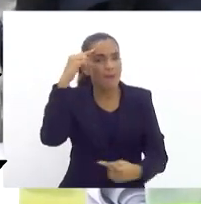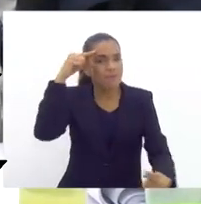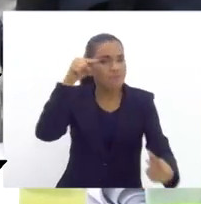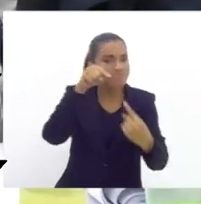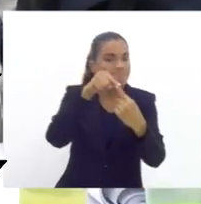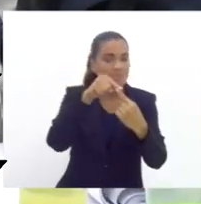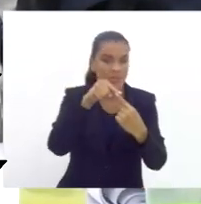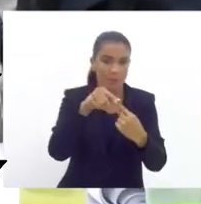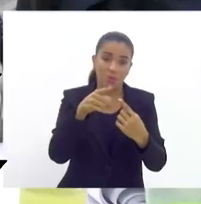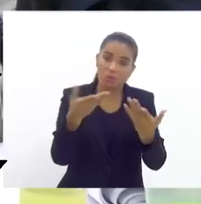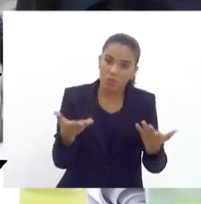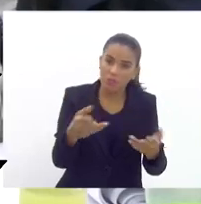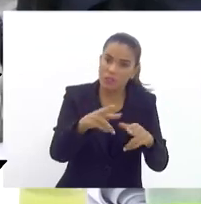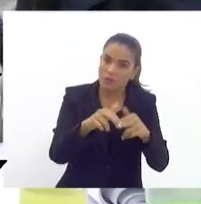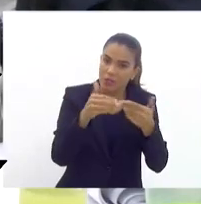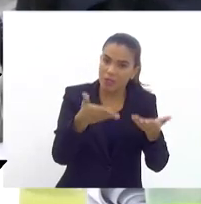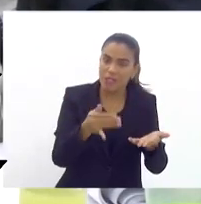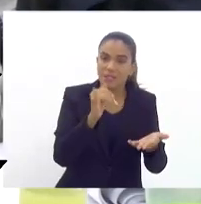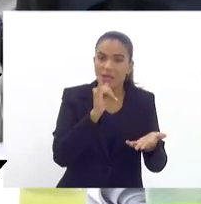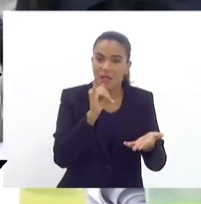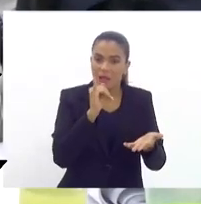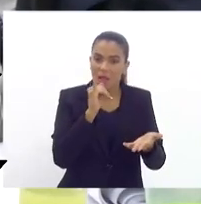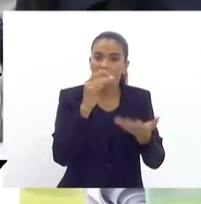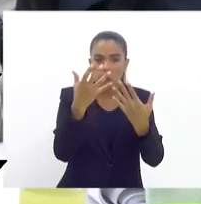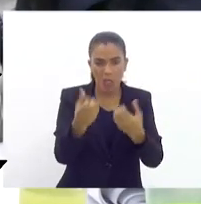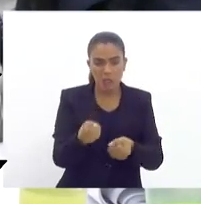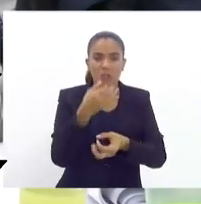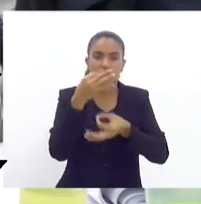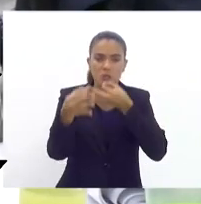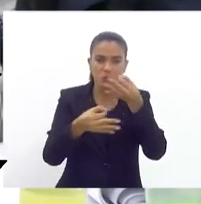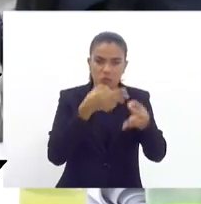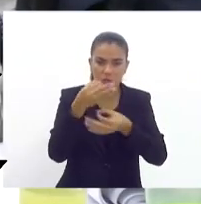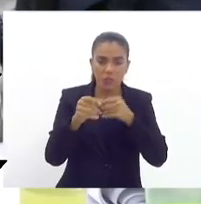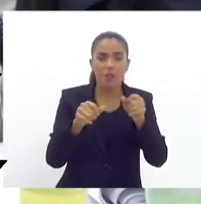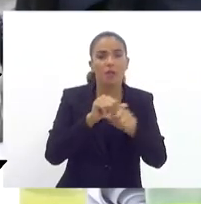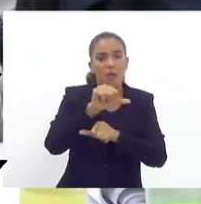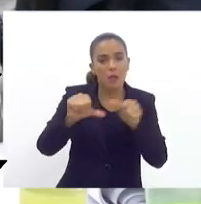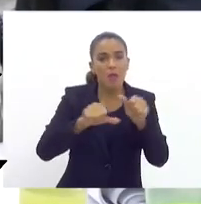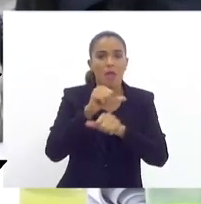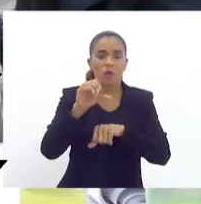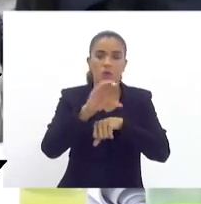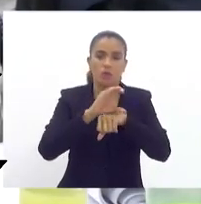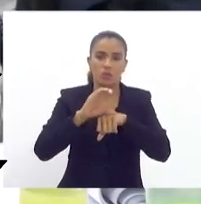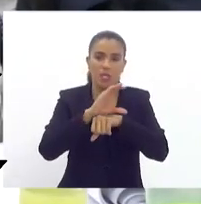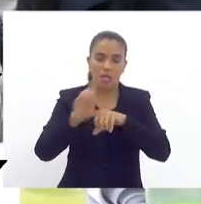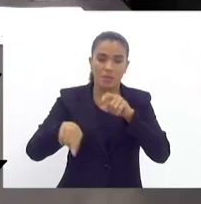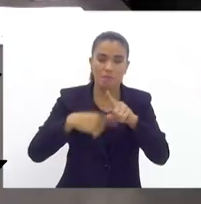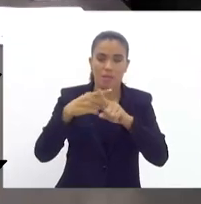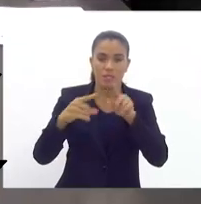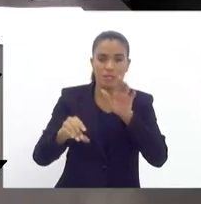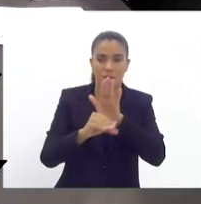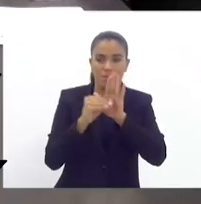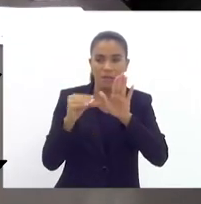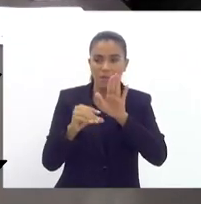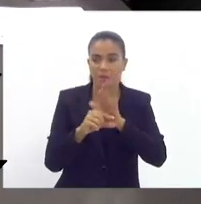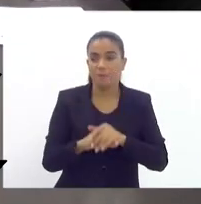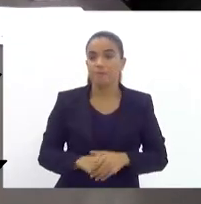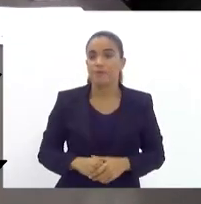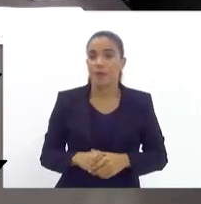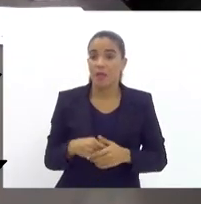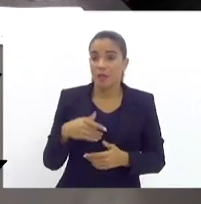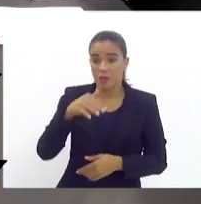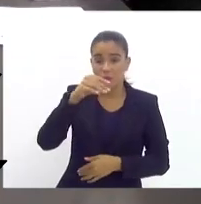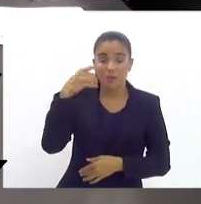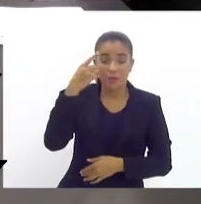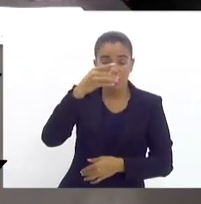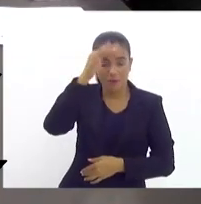de pensamento. Então, neste caso, eu acato a sugestão e altero para a constitucionalidade com emendas. Até porque, deputado Fred Pacheco, só dando uma parte à